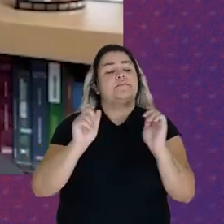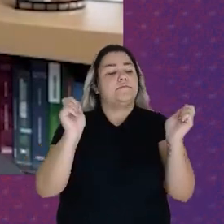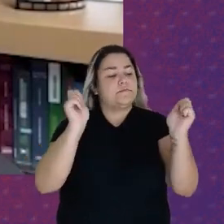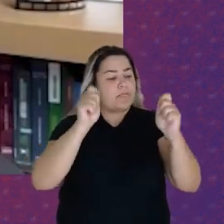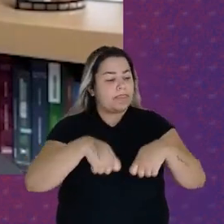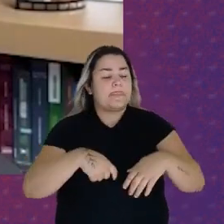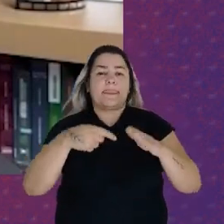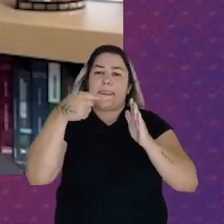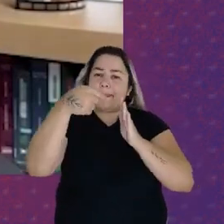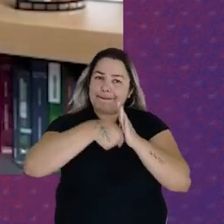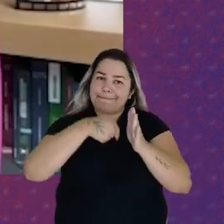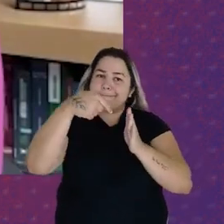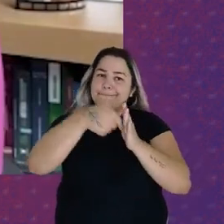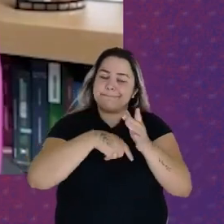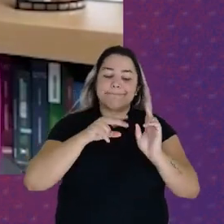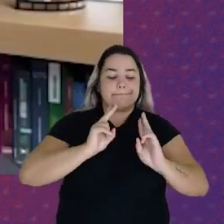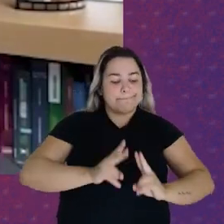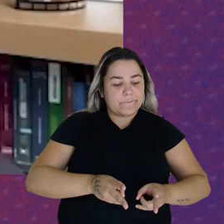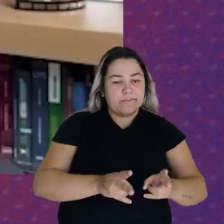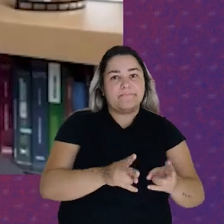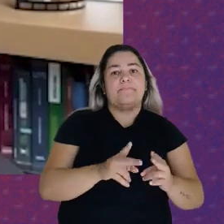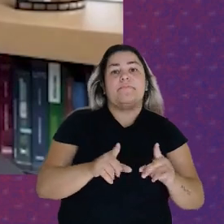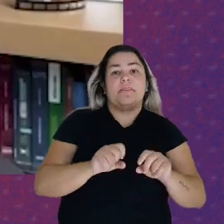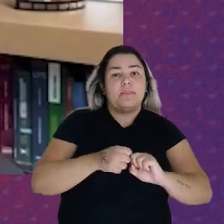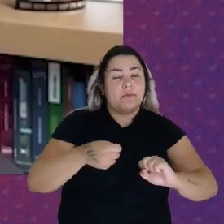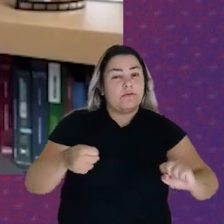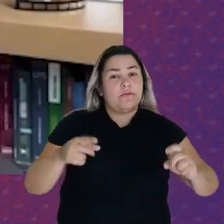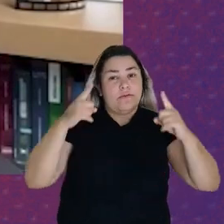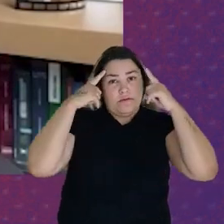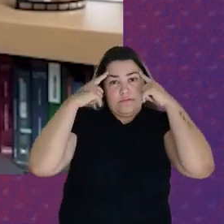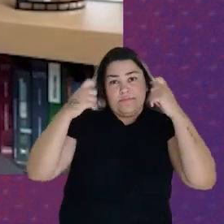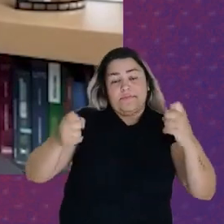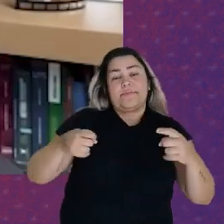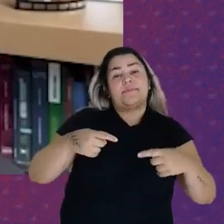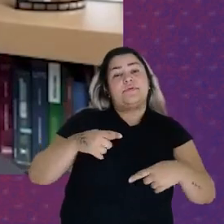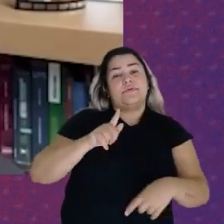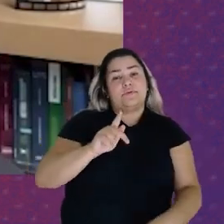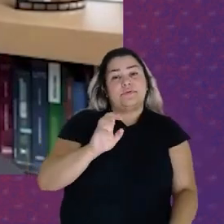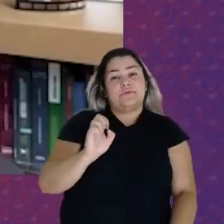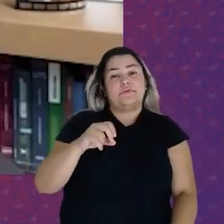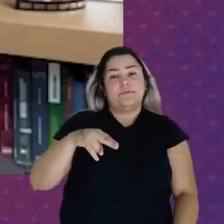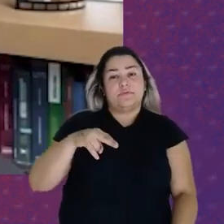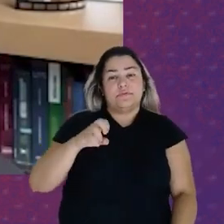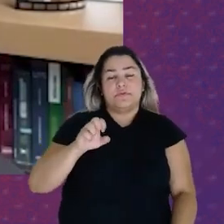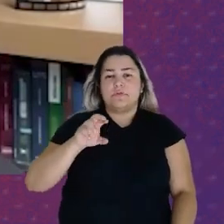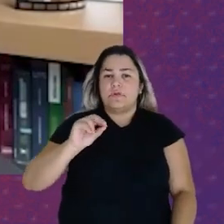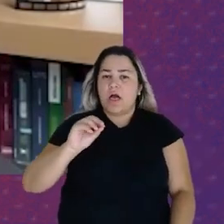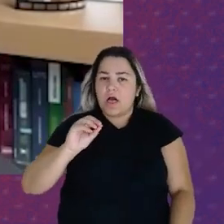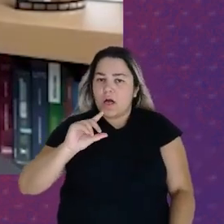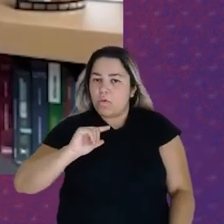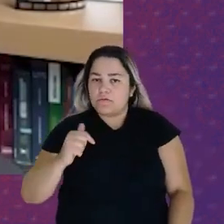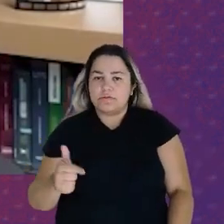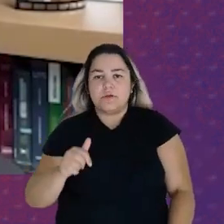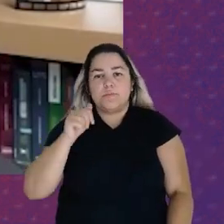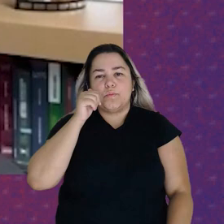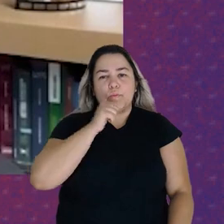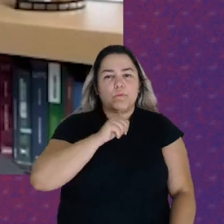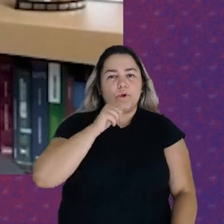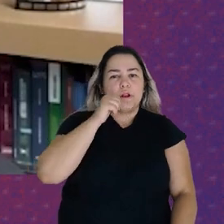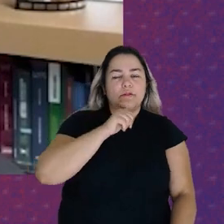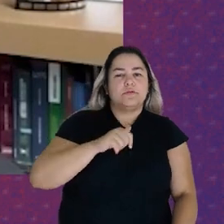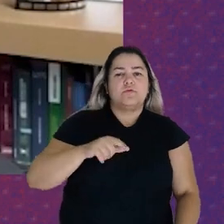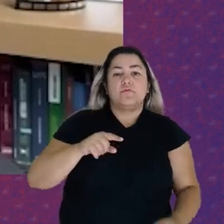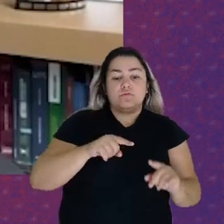fazer. A primeira grande violência política de gênero é não ter mulheres nos parlamentos, não